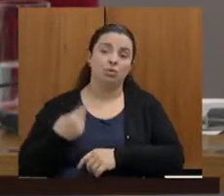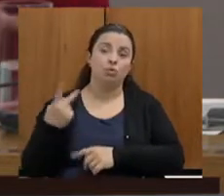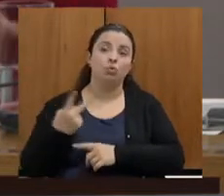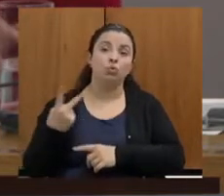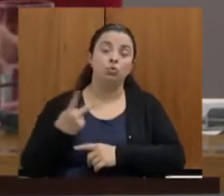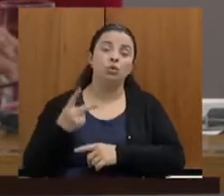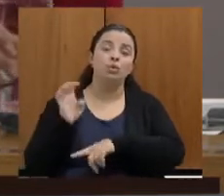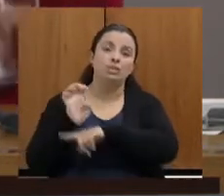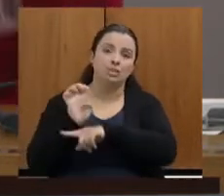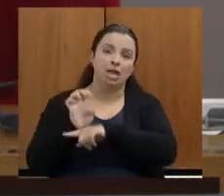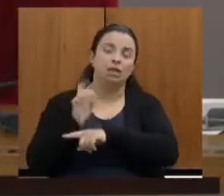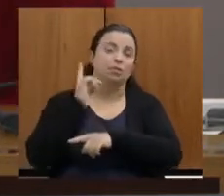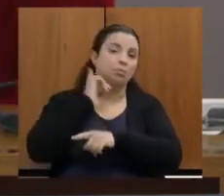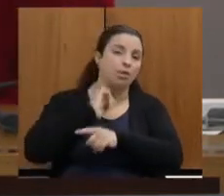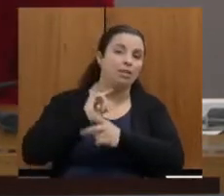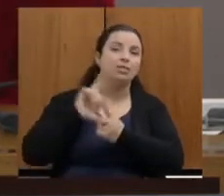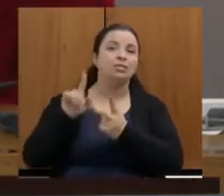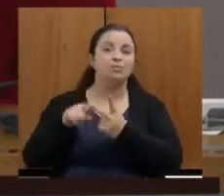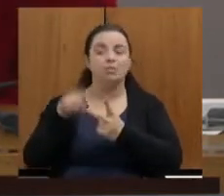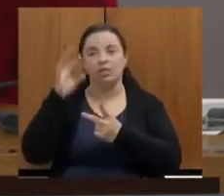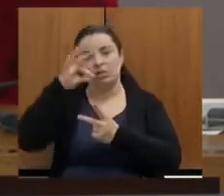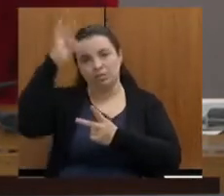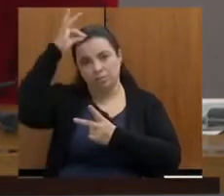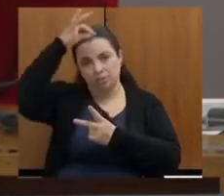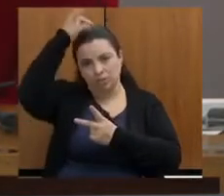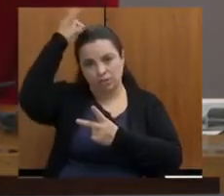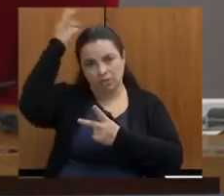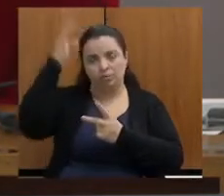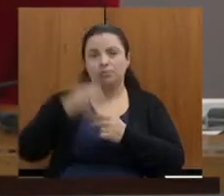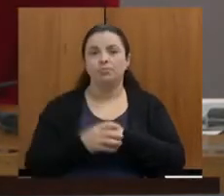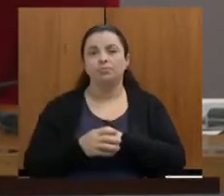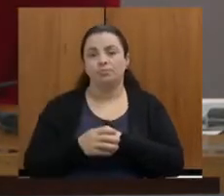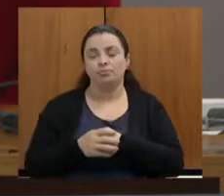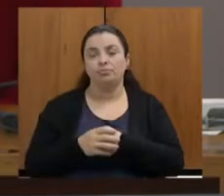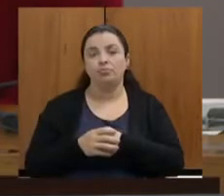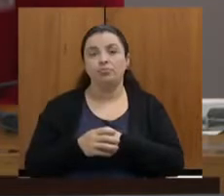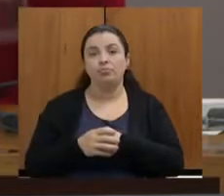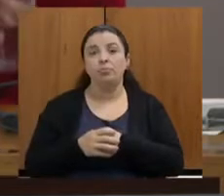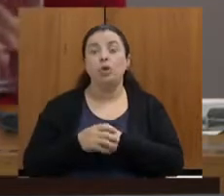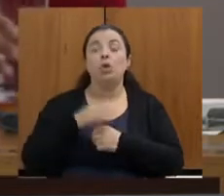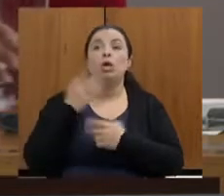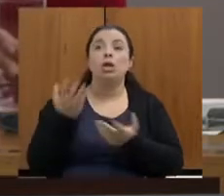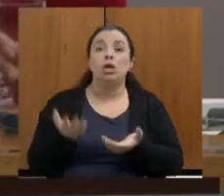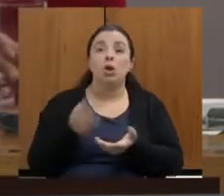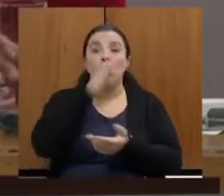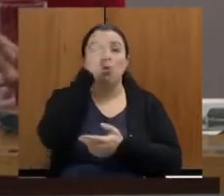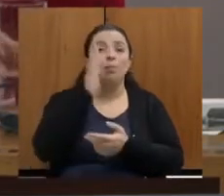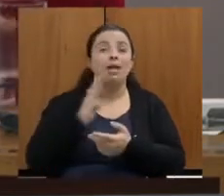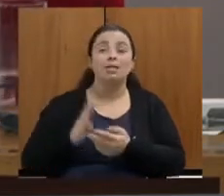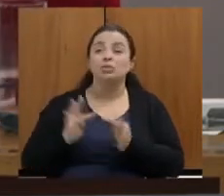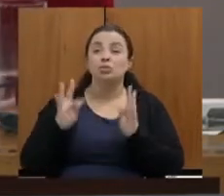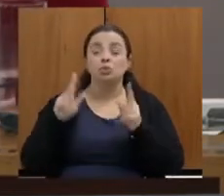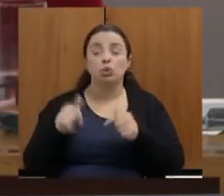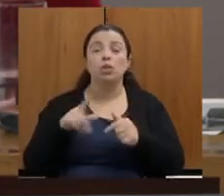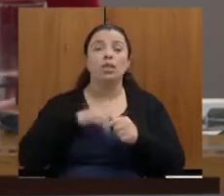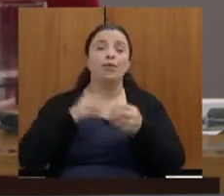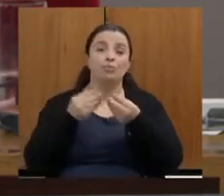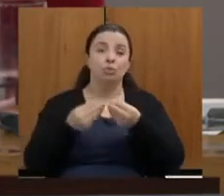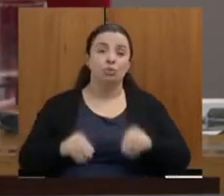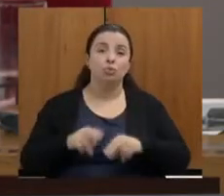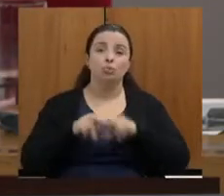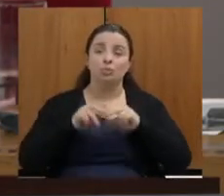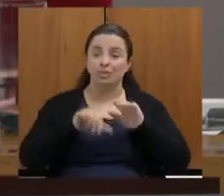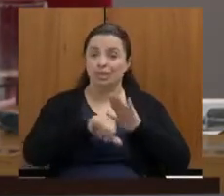Gerais e Espírito Santo na verdade o Brasil inteiro atingido pelo crime eu diria que o mundo inteiro é atingido mas mais